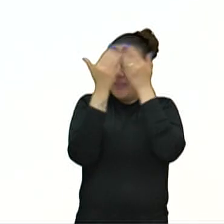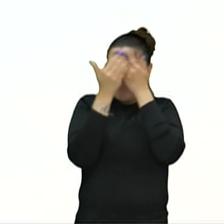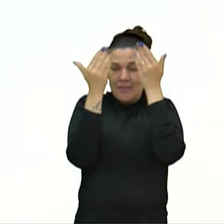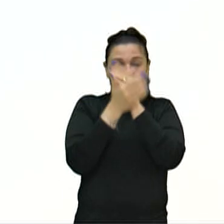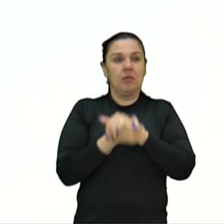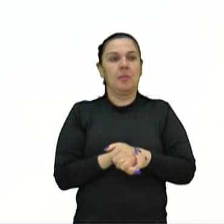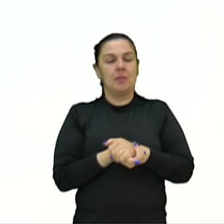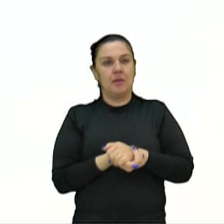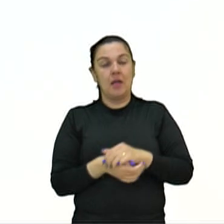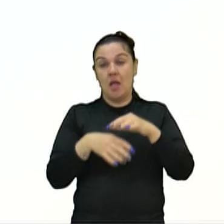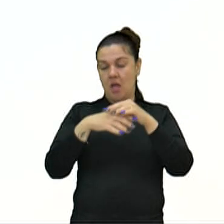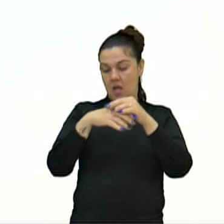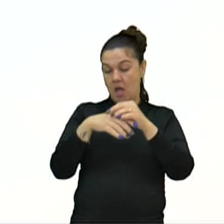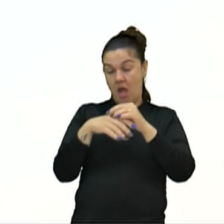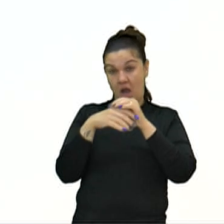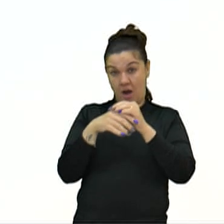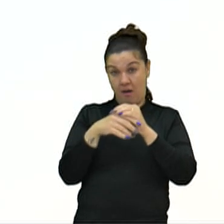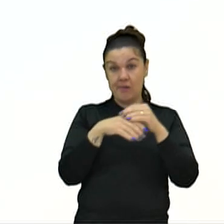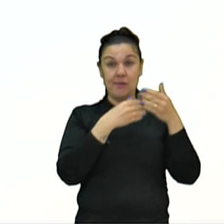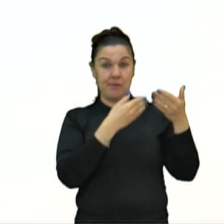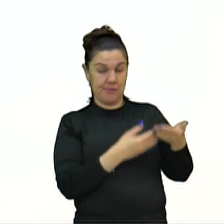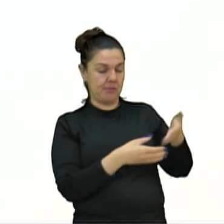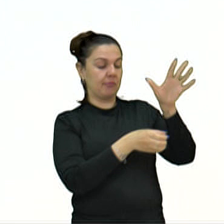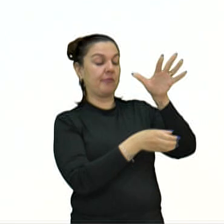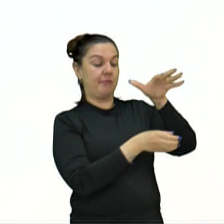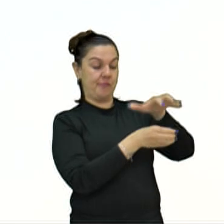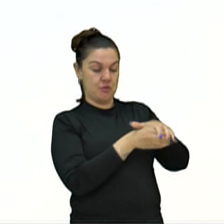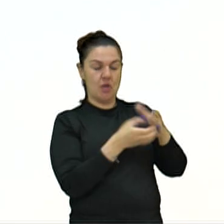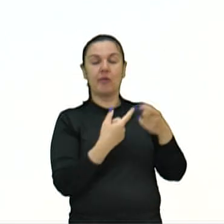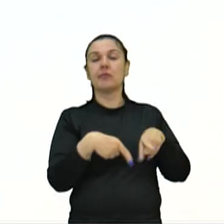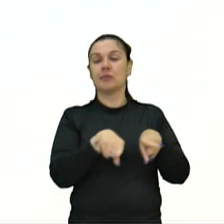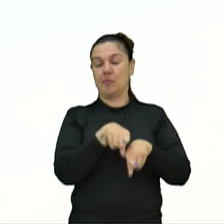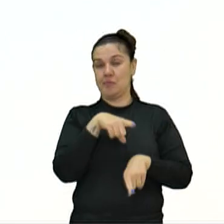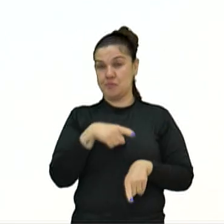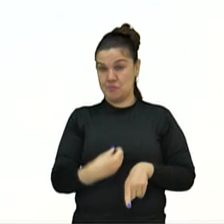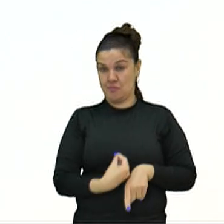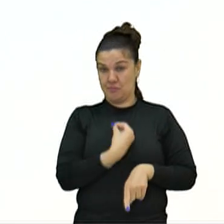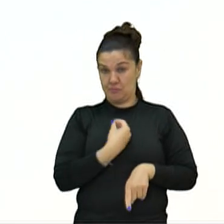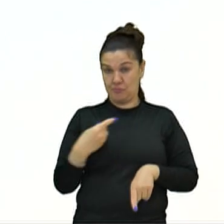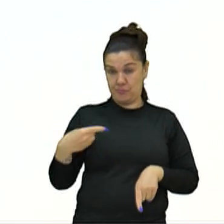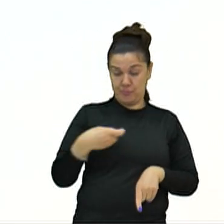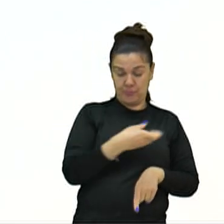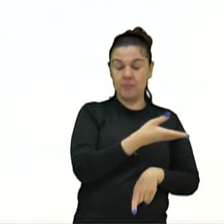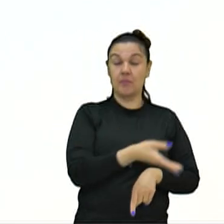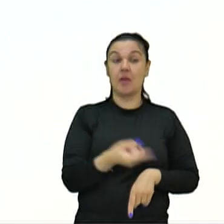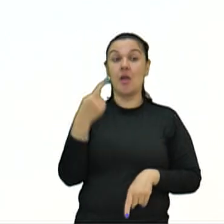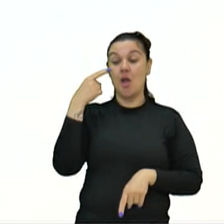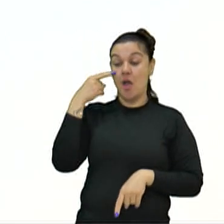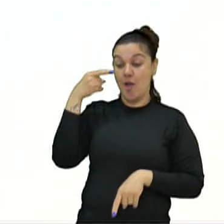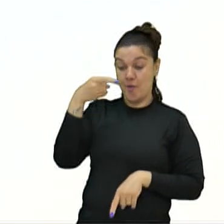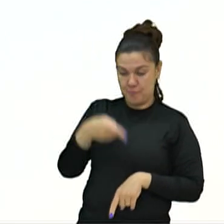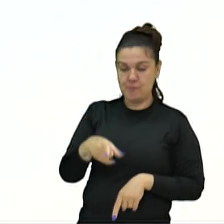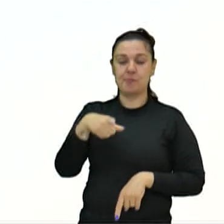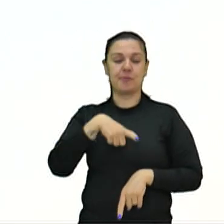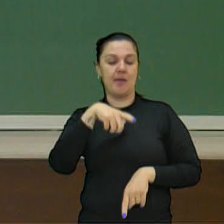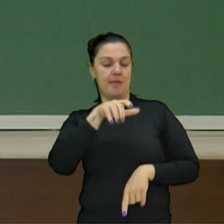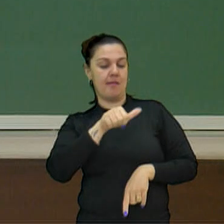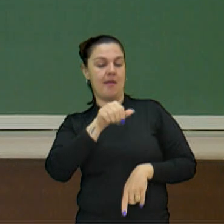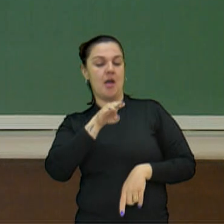Então, a carne, mesmo a que estava fechada ali, tinha esses micro-organismos também. Então, foram lá, tá vendo? Tem a biogênese,